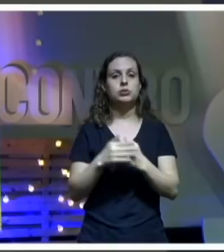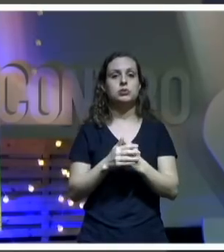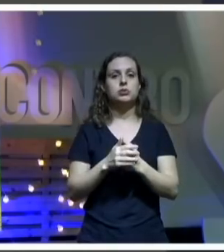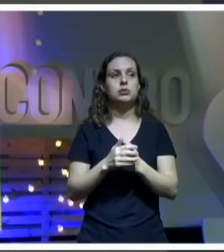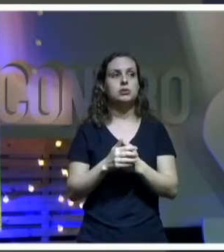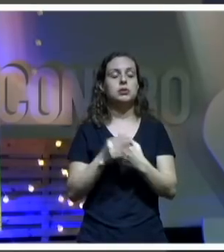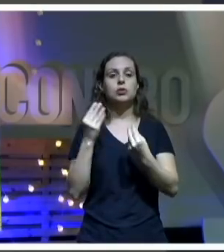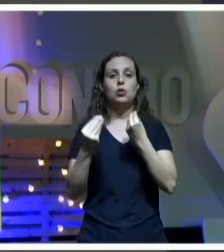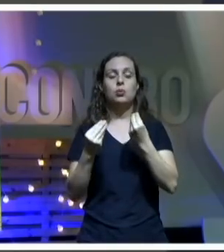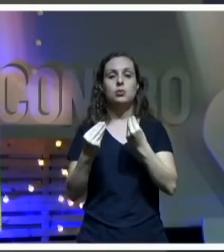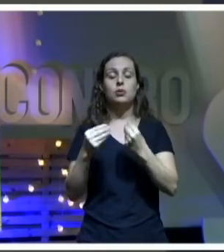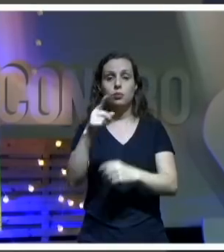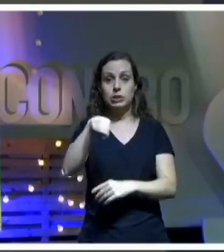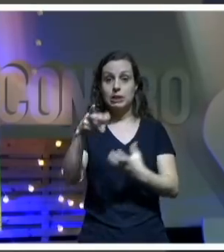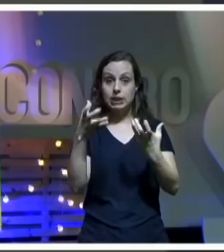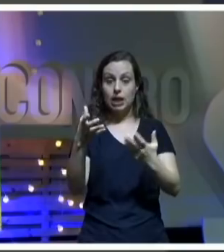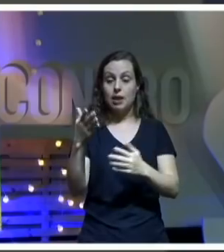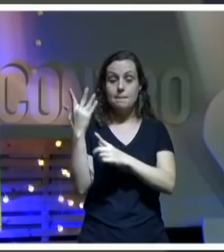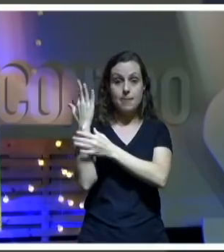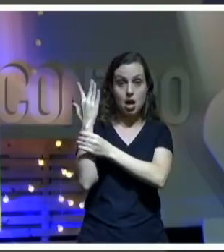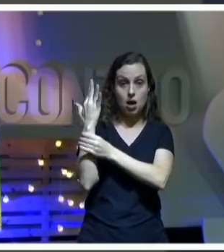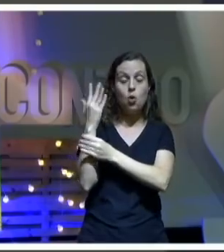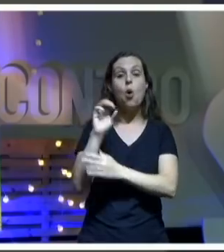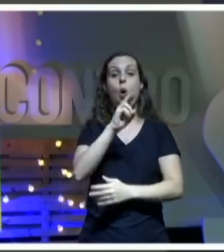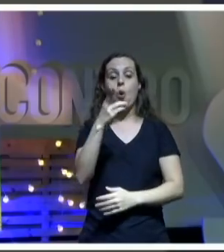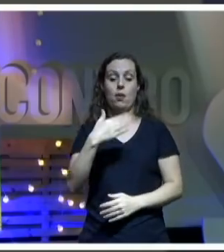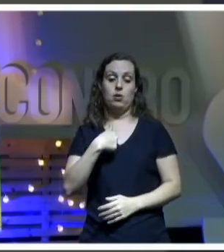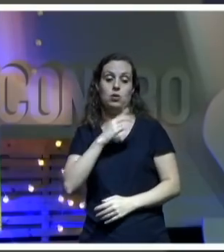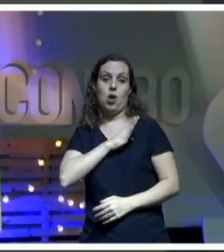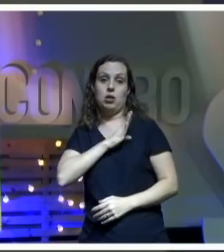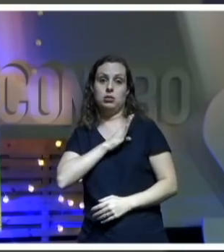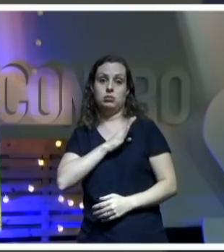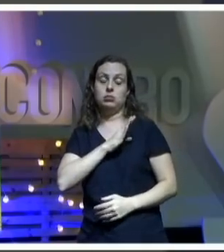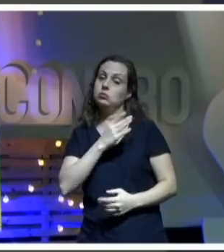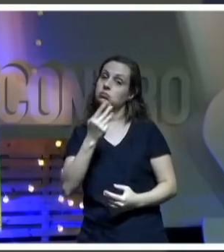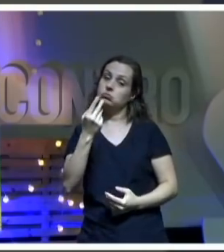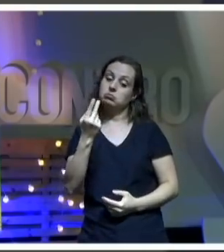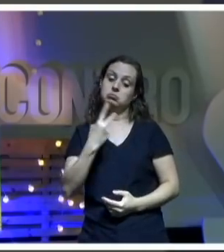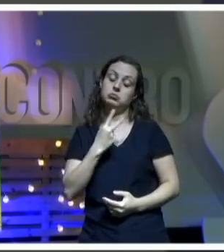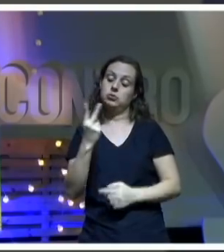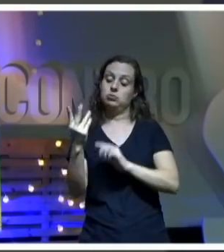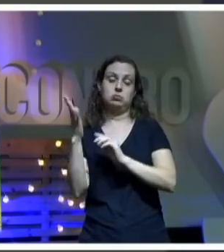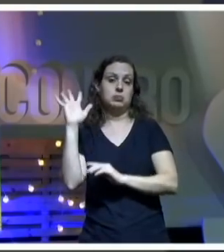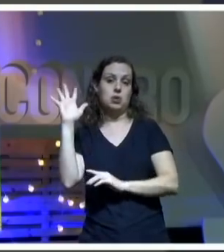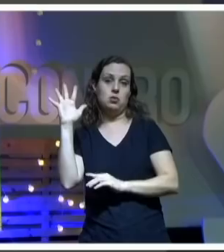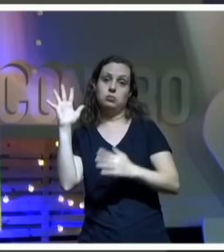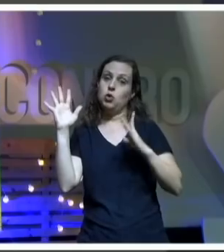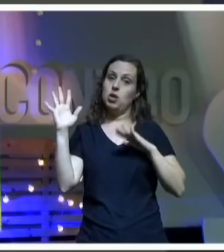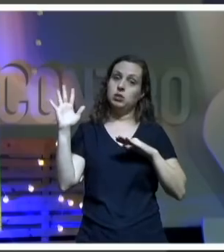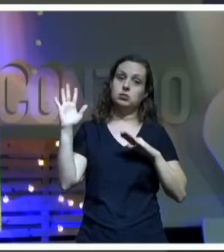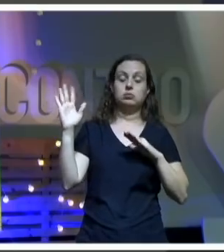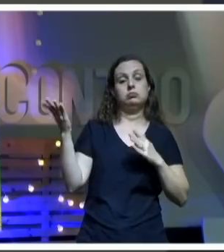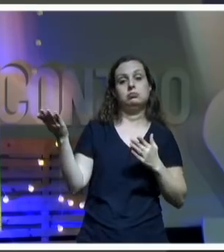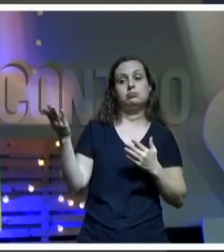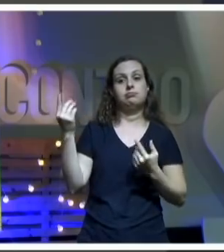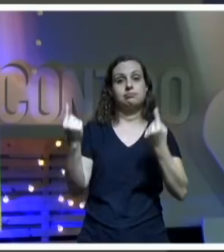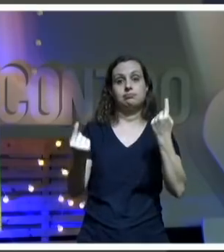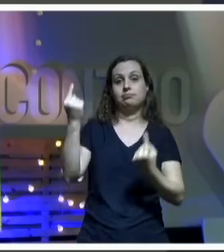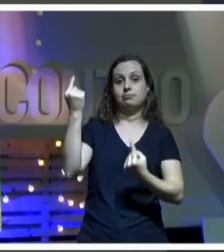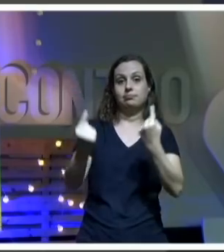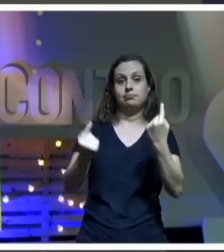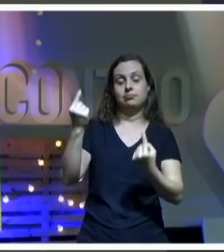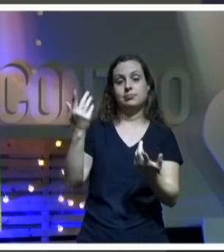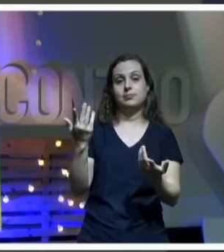minha mão o meu coração que vocês quiserem me amam as coisas que eu posso fazer eu não vou conseguir estudar me preparar e e